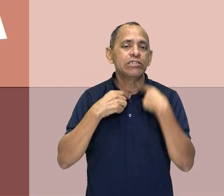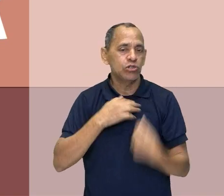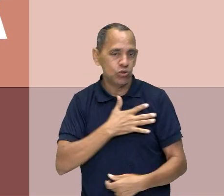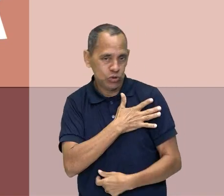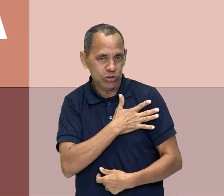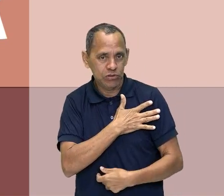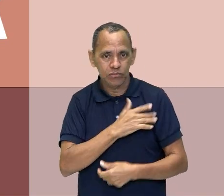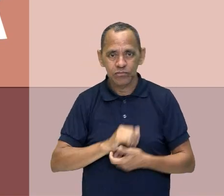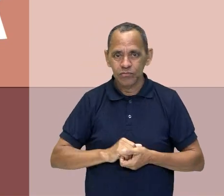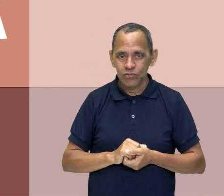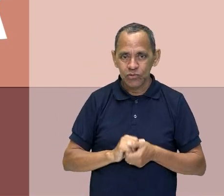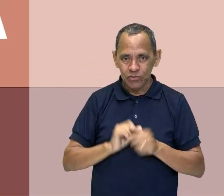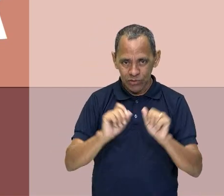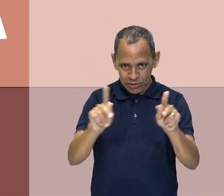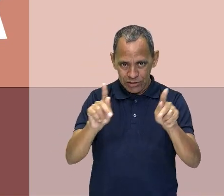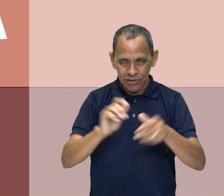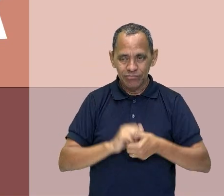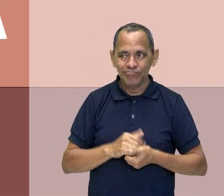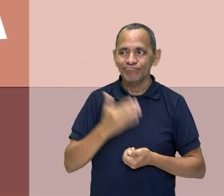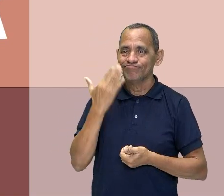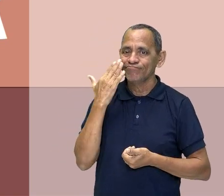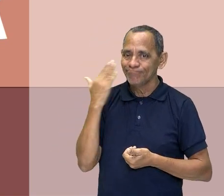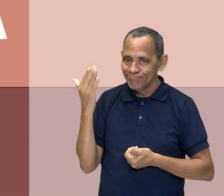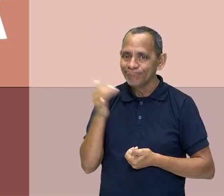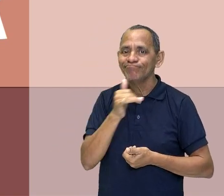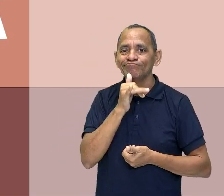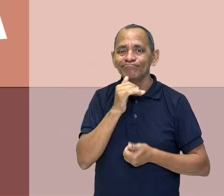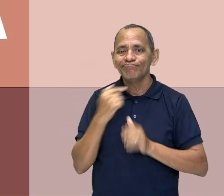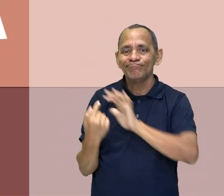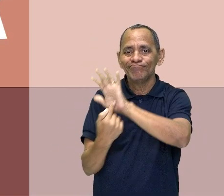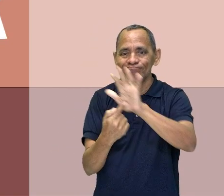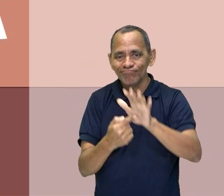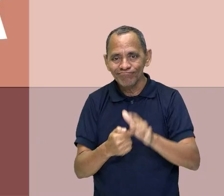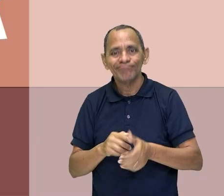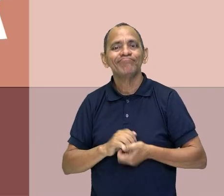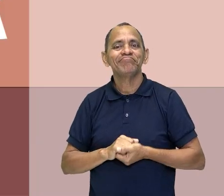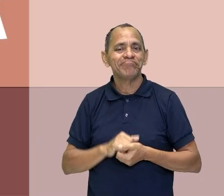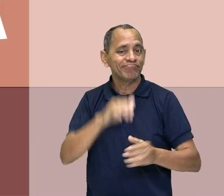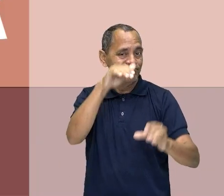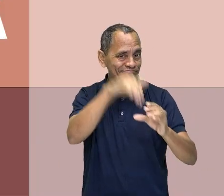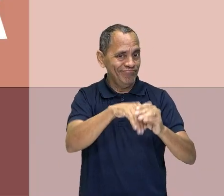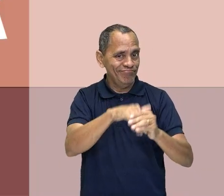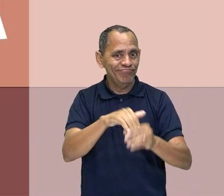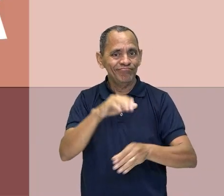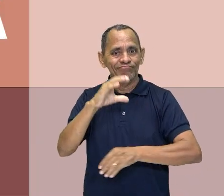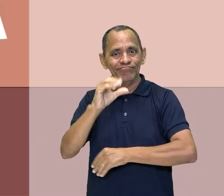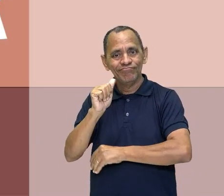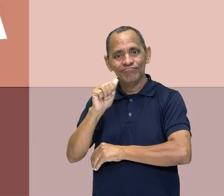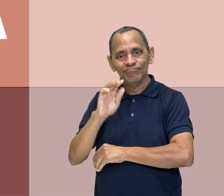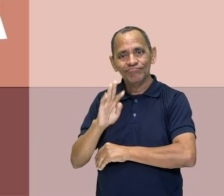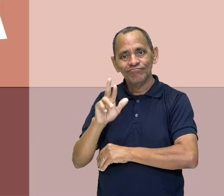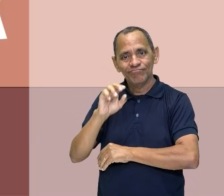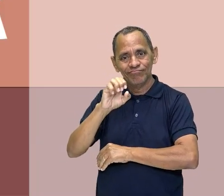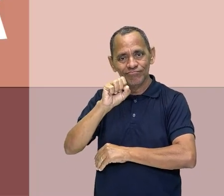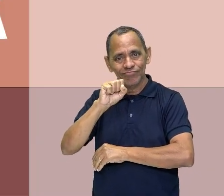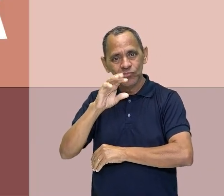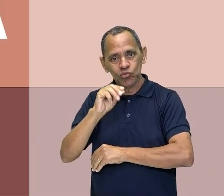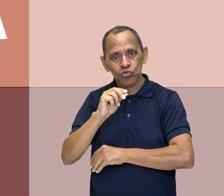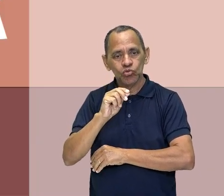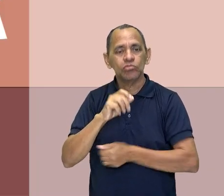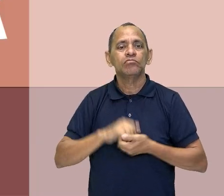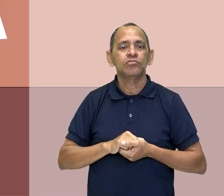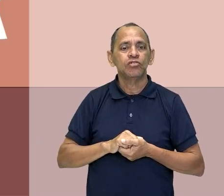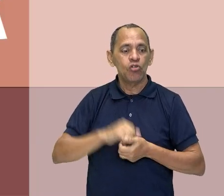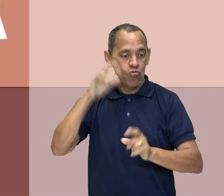gente? Isso é o voto de cabresto, um voto obrigado, um voto que era pressionado para acontecer. O